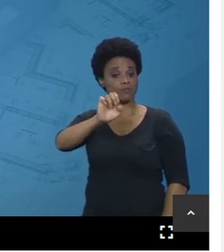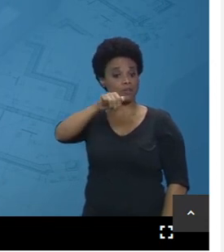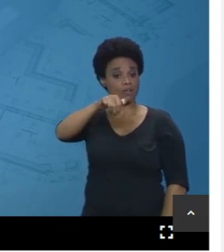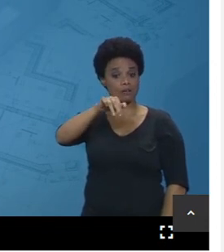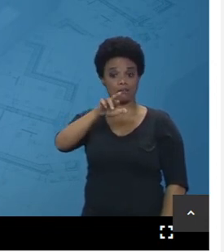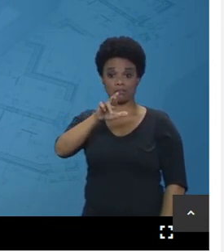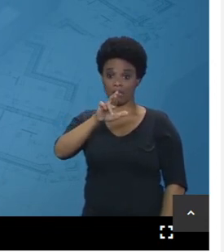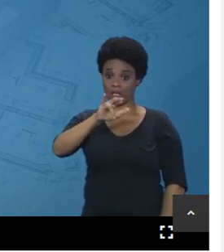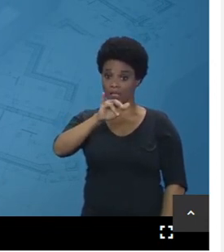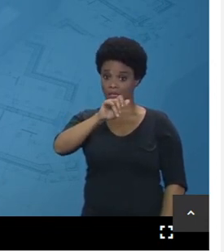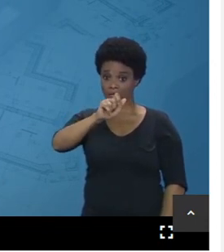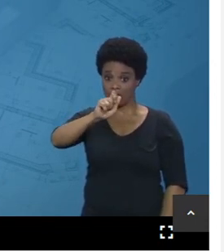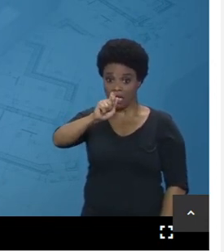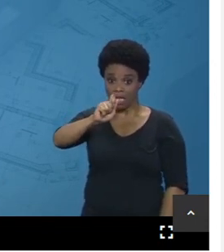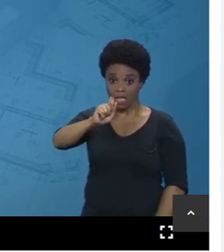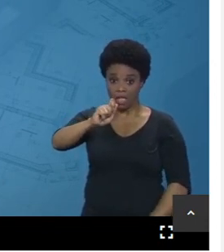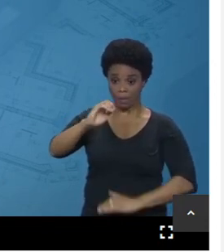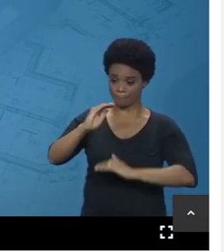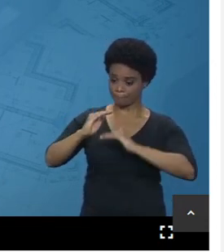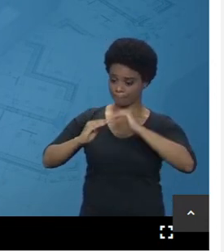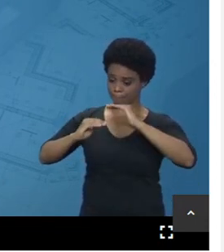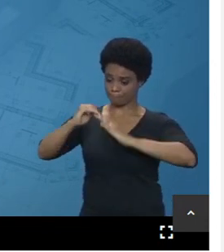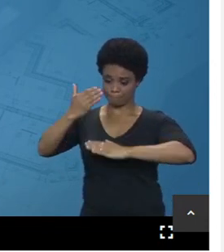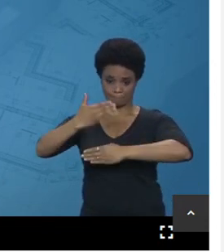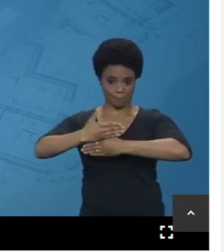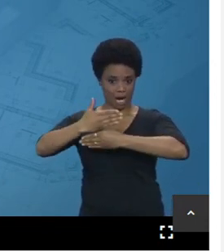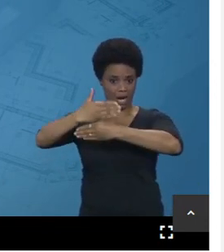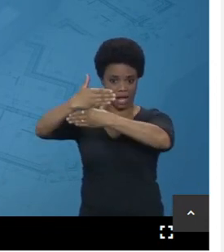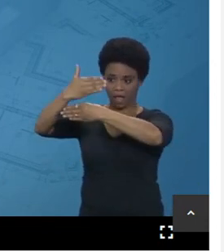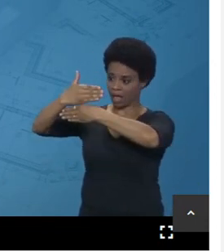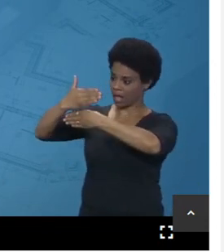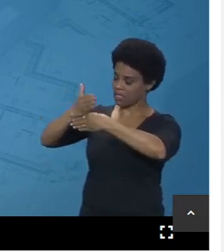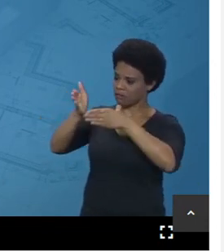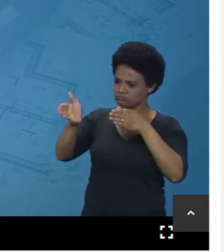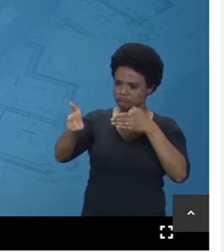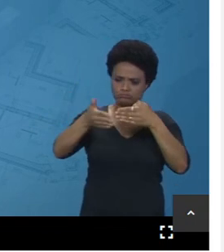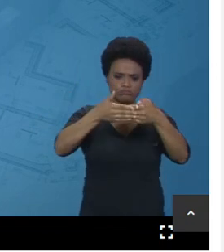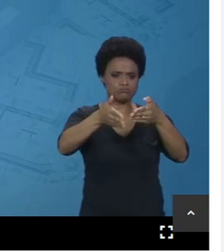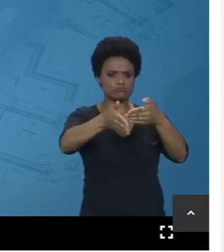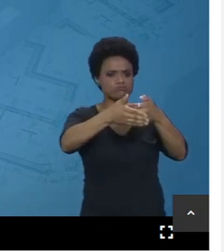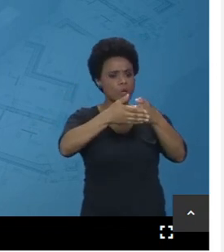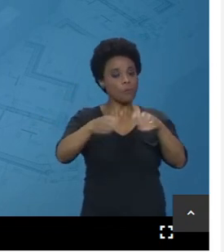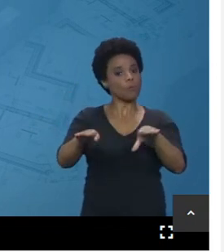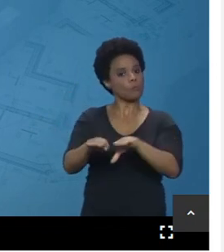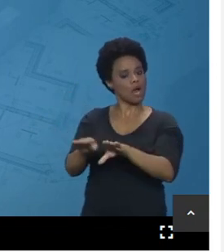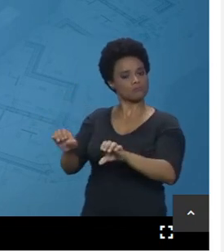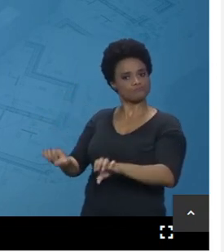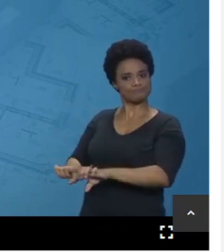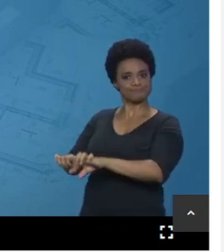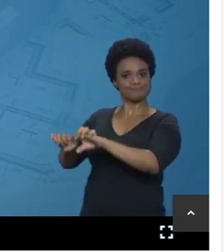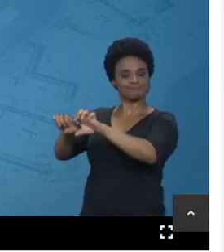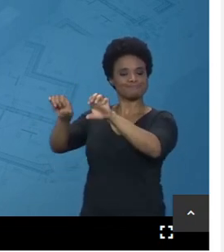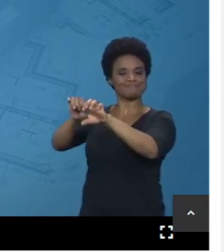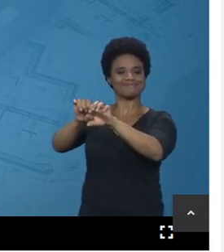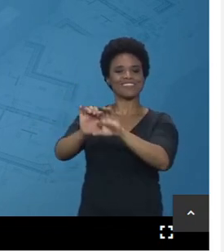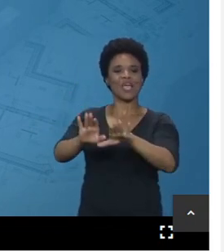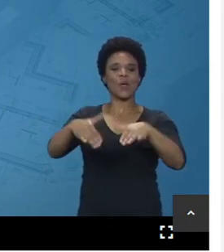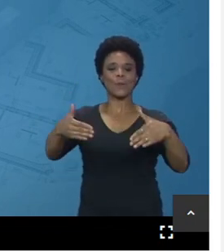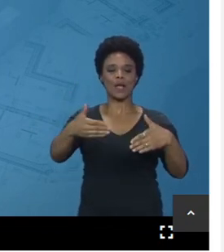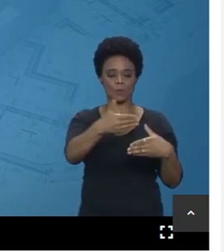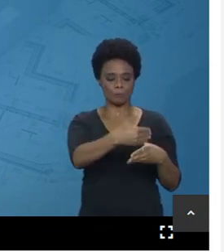estrutural, as paredes possuem 2 finalidades, a de vedação e a estrutural. E a partir do momento em que as paredes